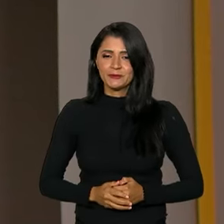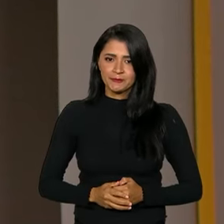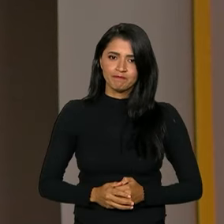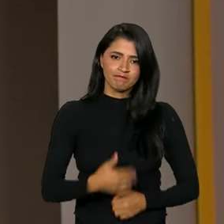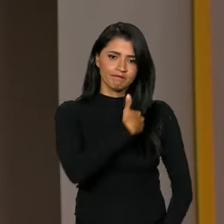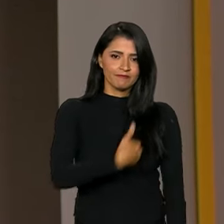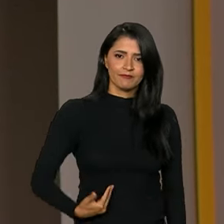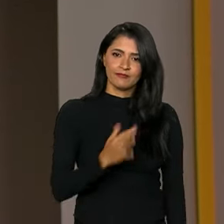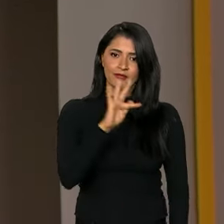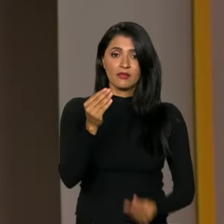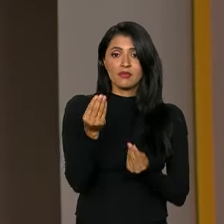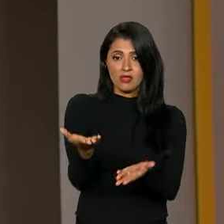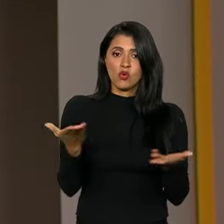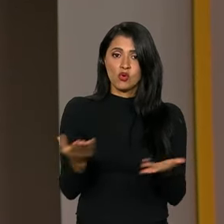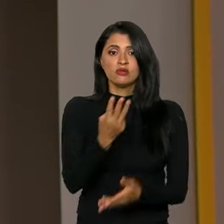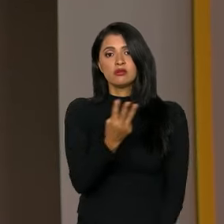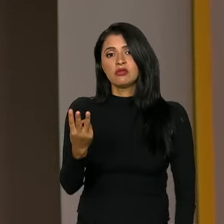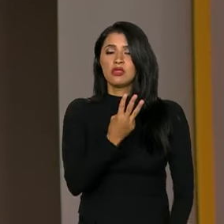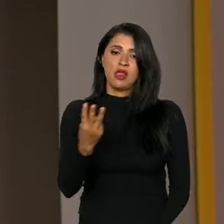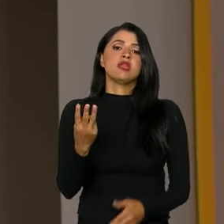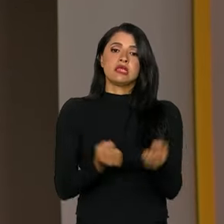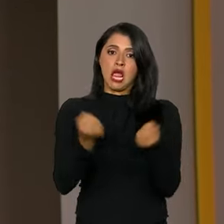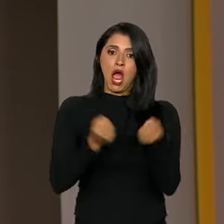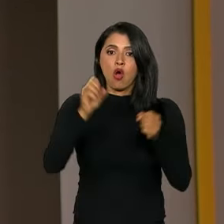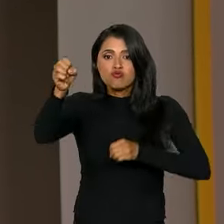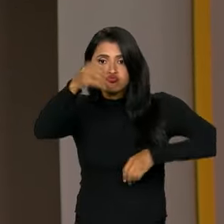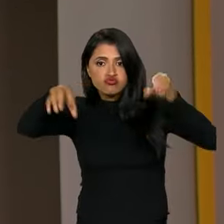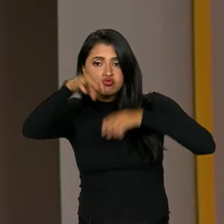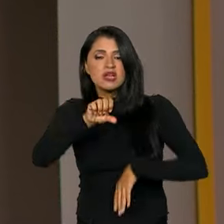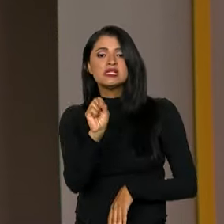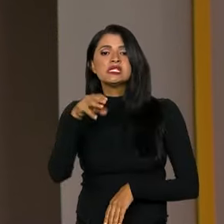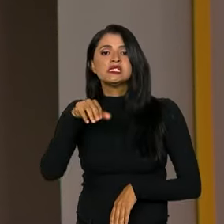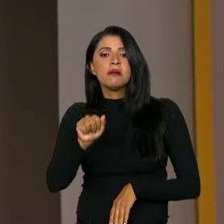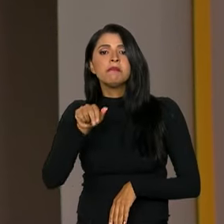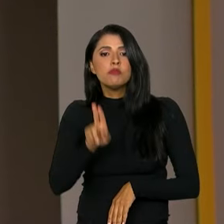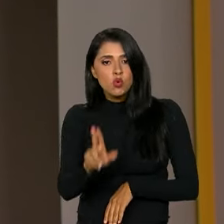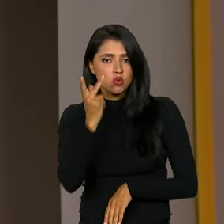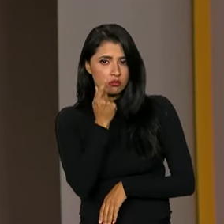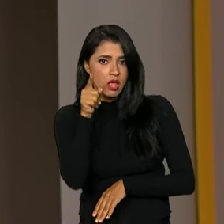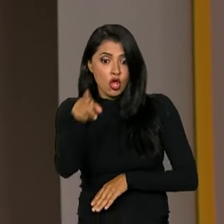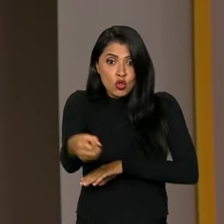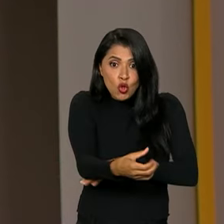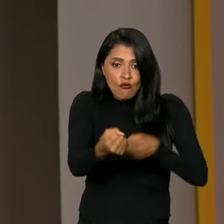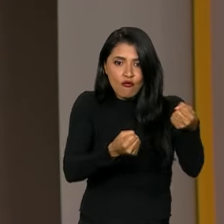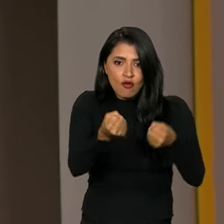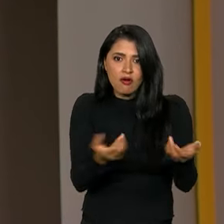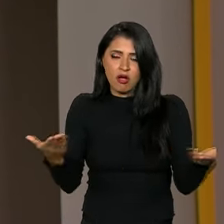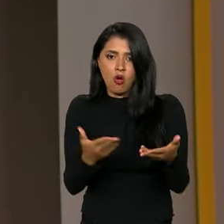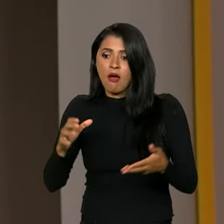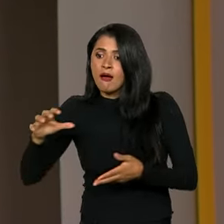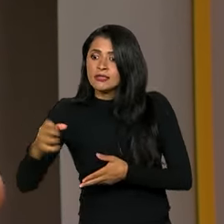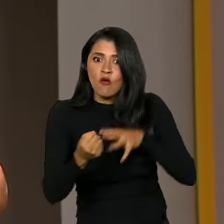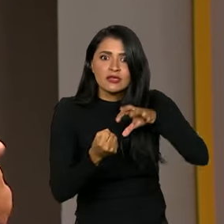O governo federal entregou hoje 33 ambulâncias do SAMU no Ceará. Com esses novos veículos, o resgate